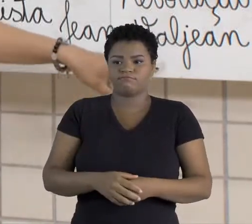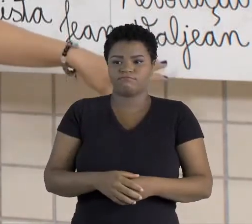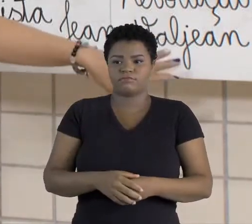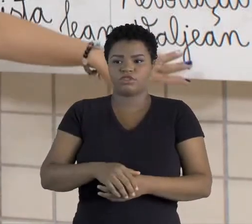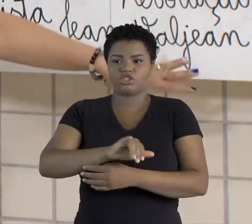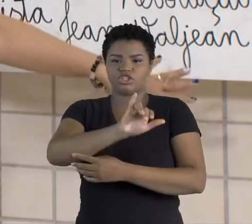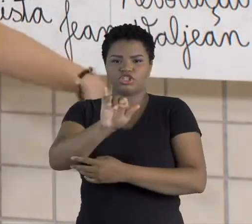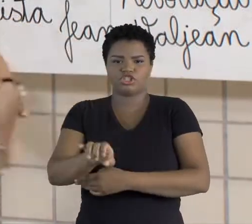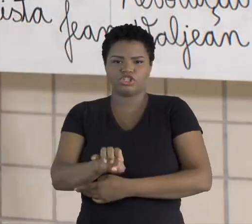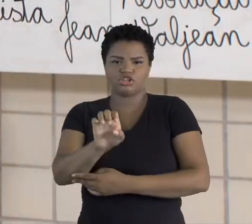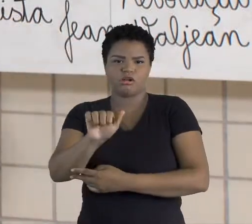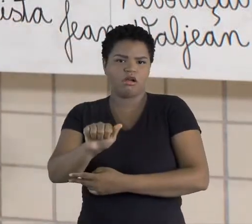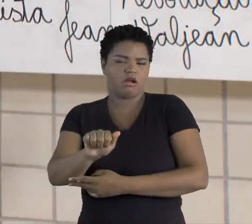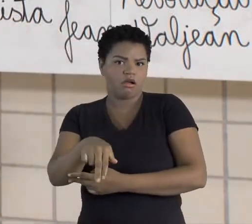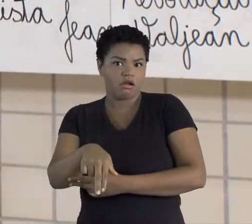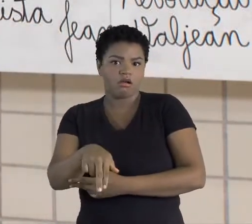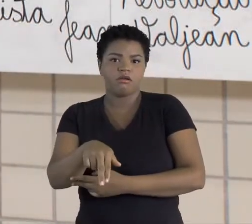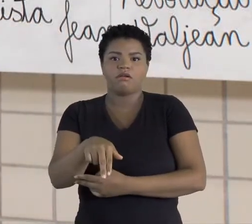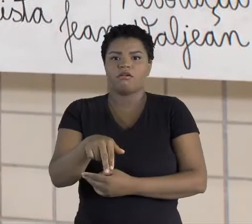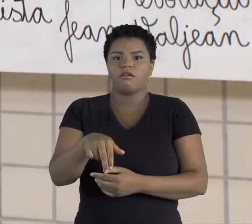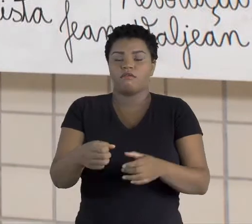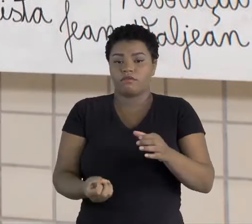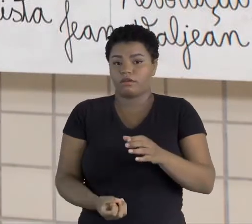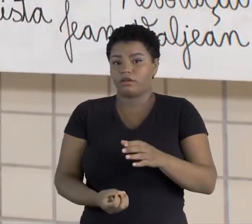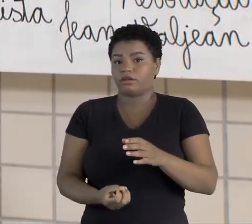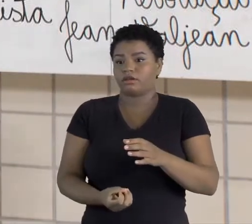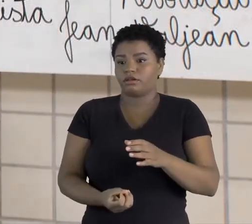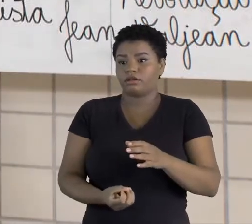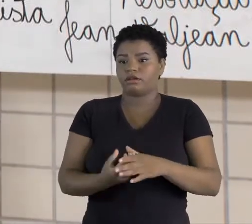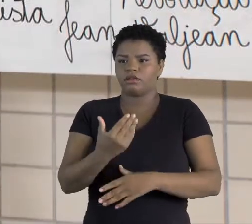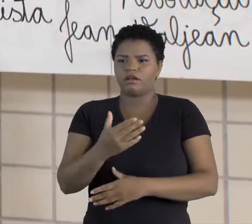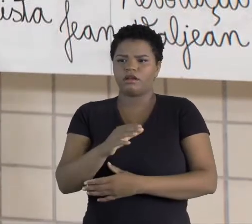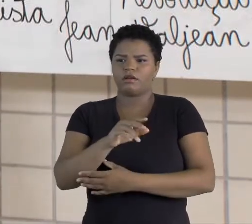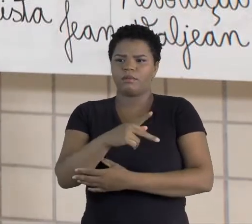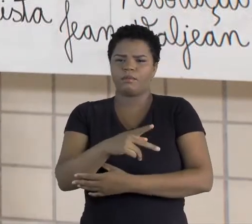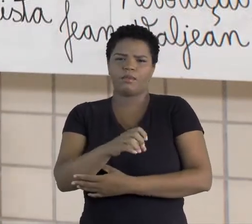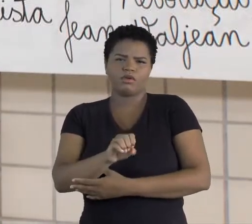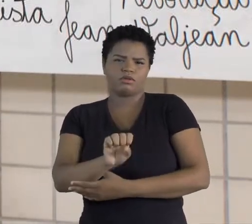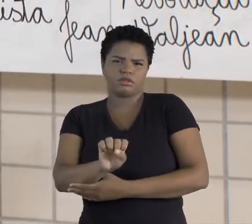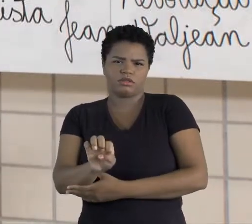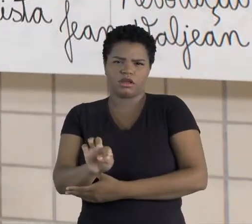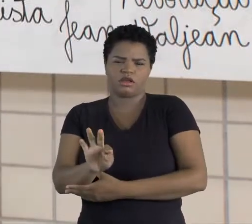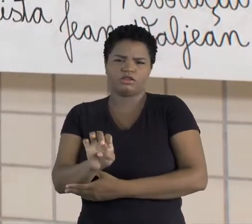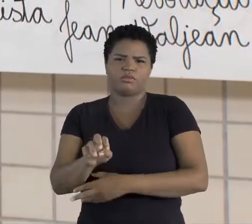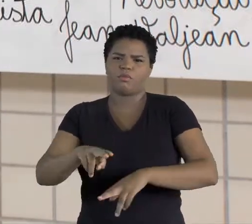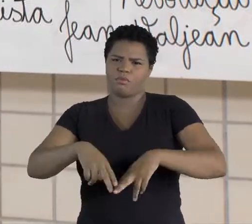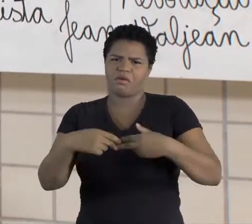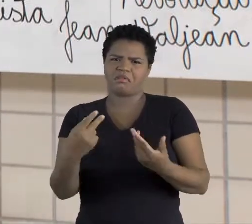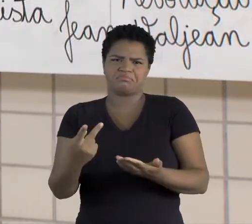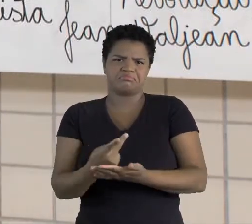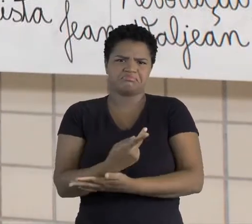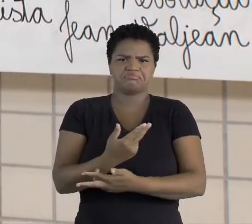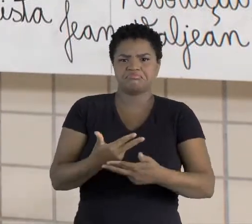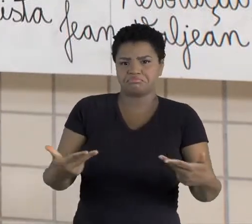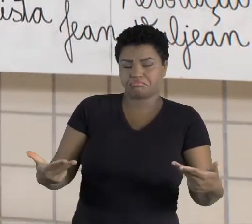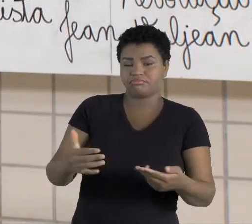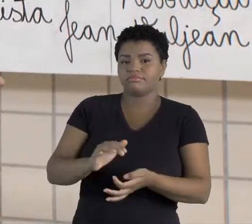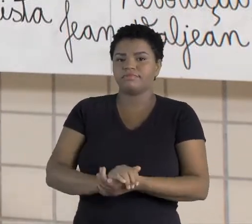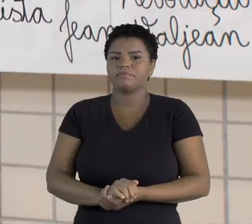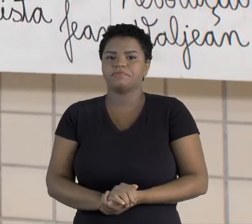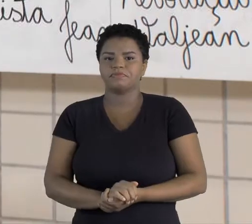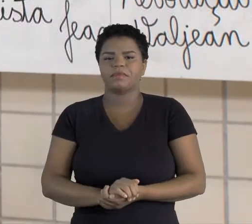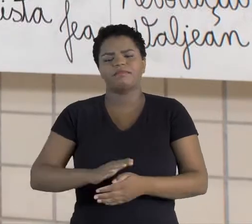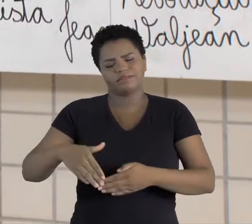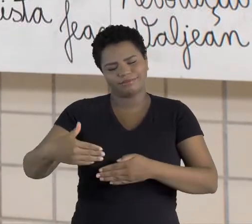Jean Valjean vai acabar criando a Cosette por causa de algumas coisas que acontecem. Mas isso vocês vão descobrir